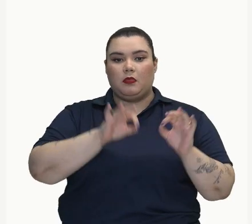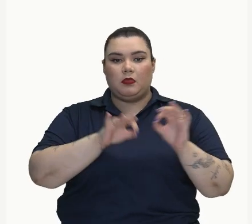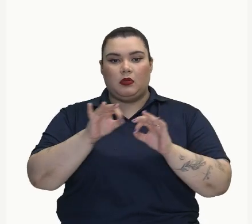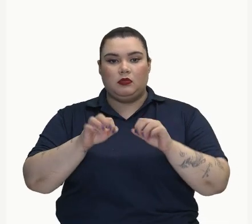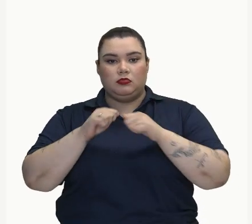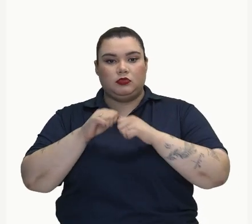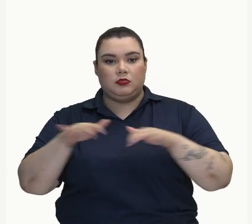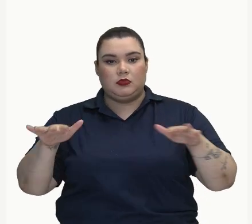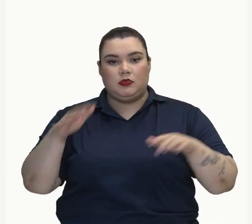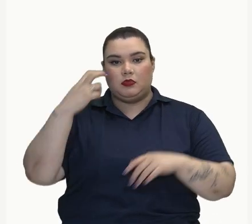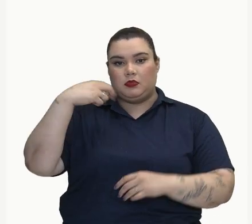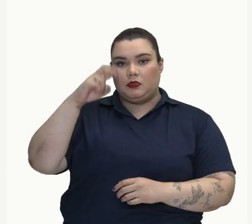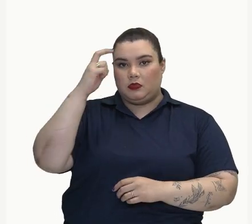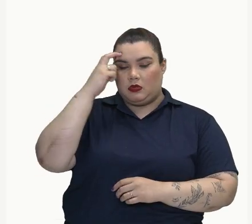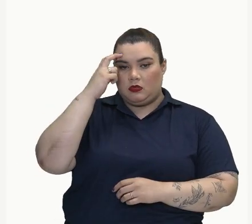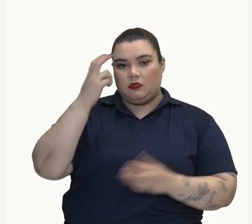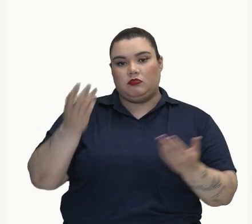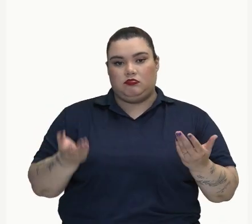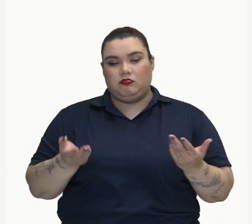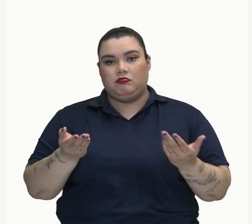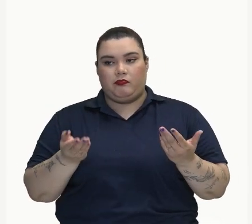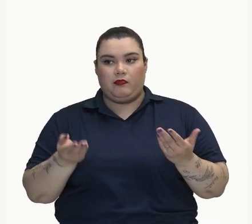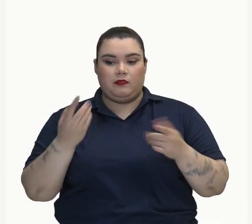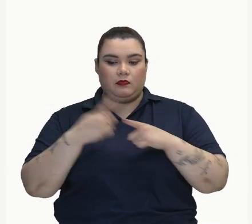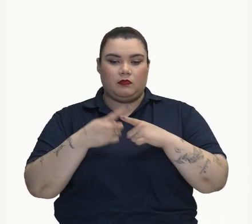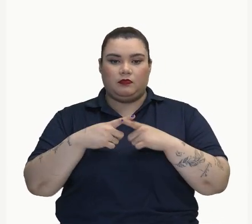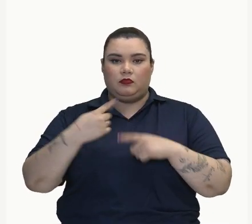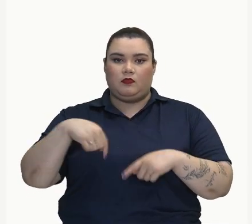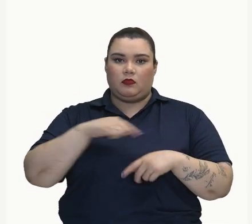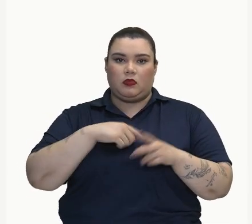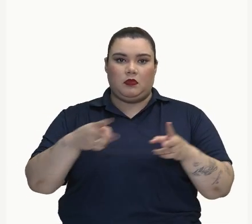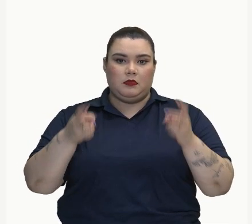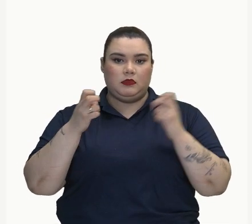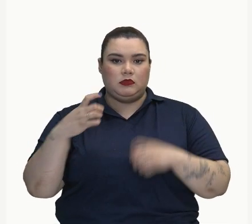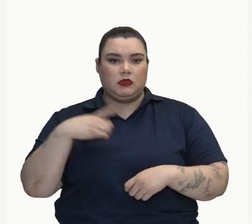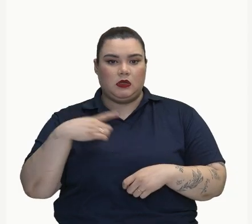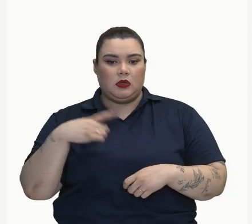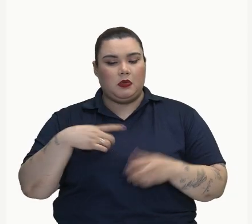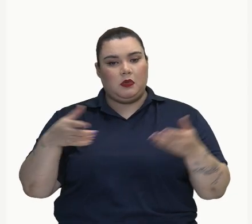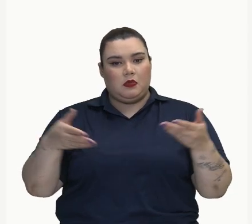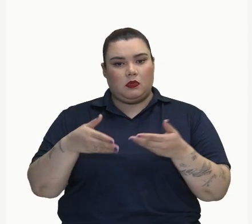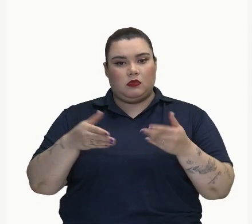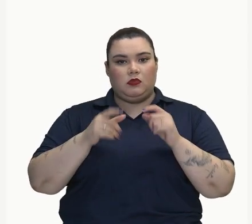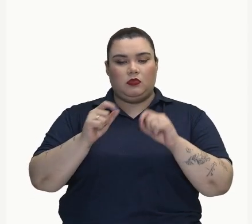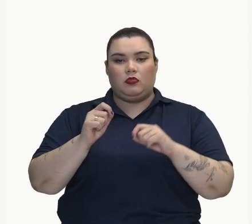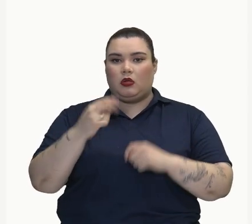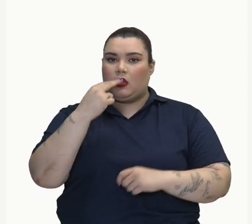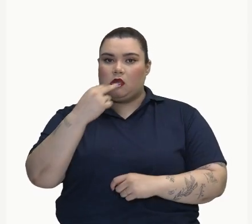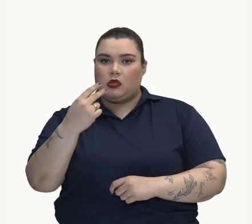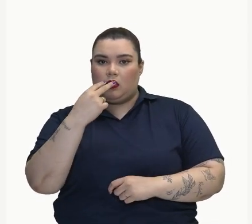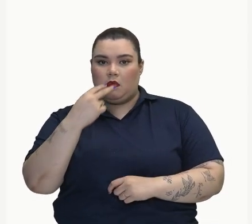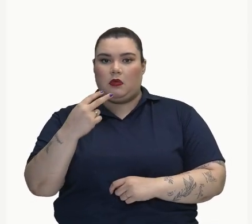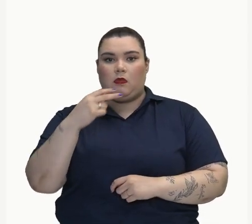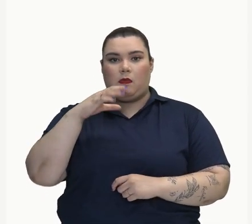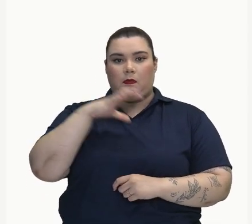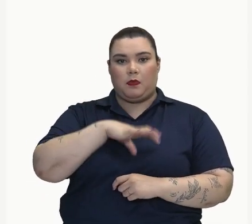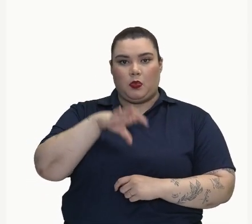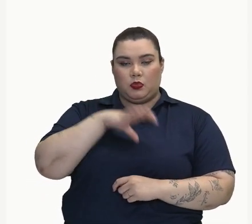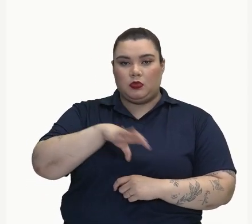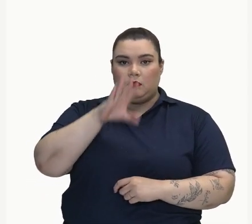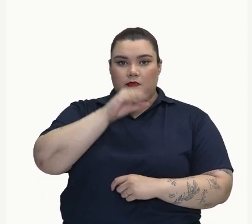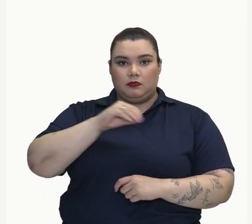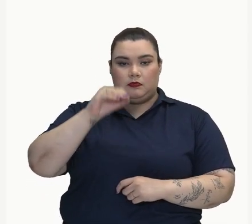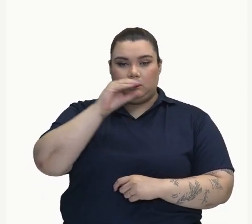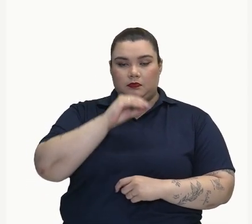expansão cultural. Por que não? Ora, nós temos acesso hoje, inclusive no idioma português falado no